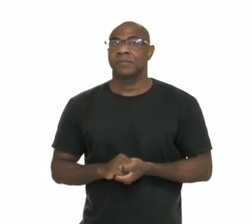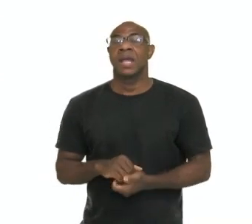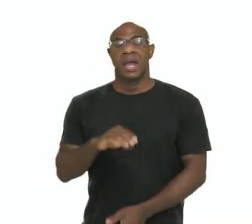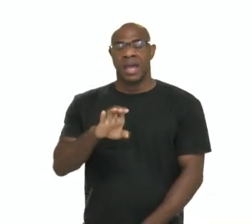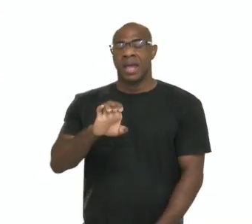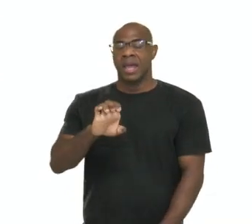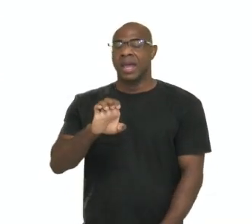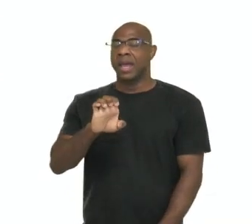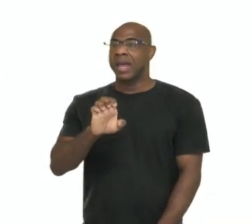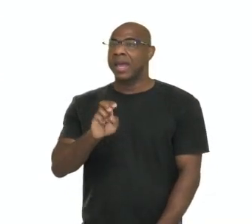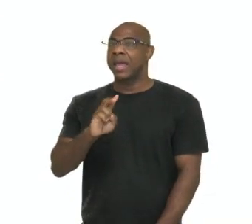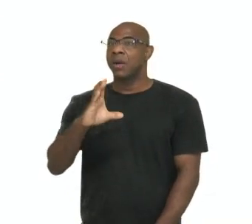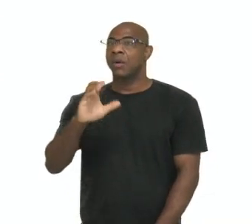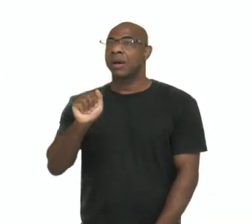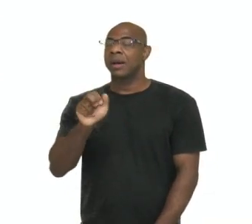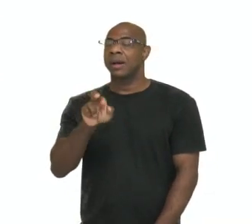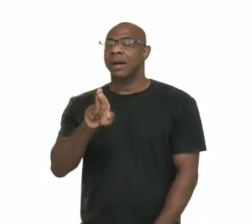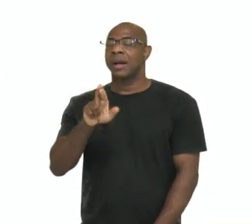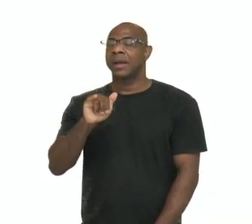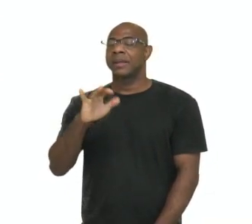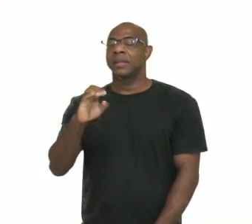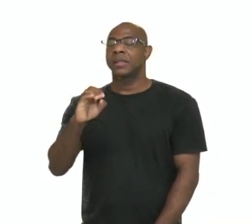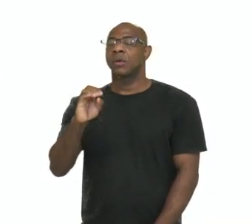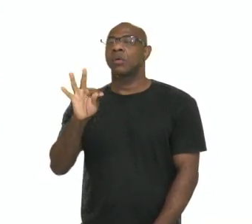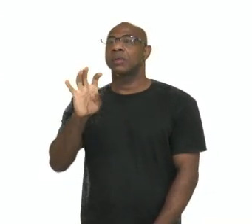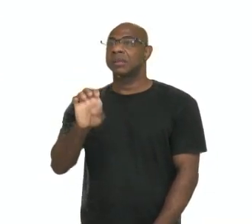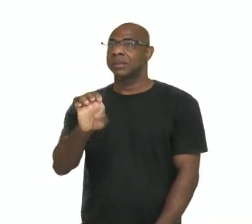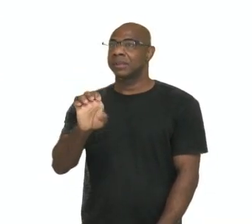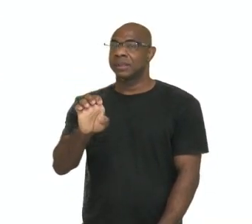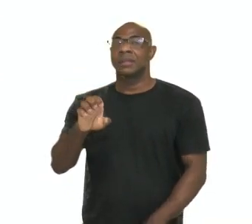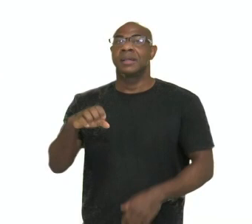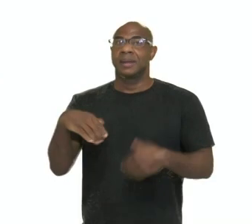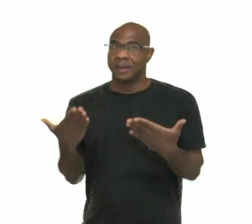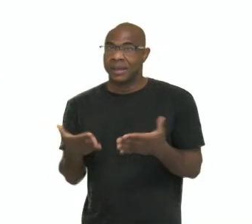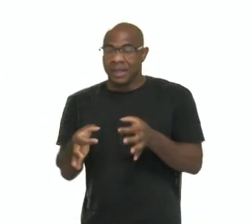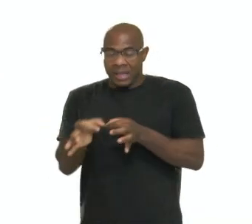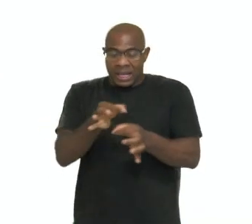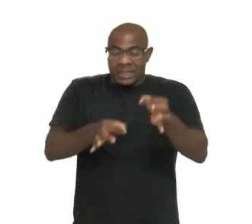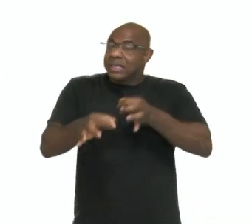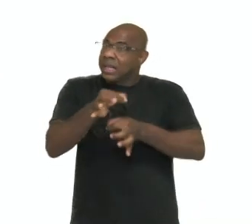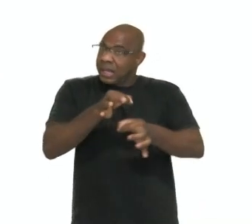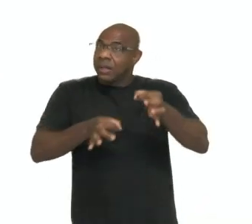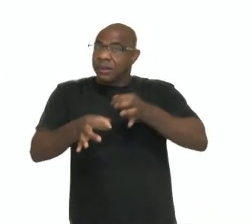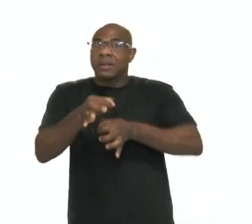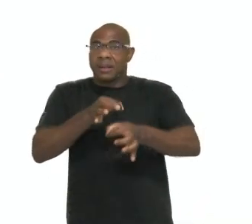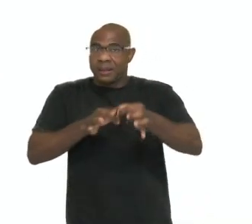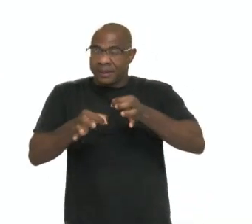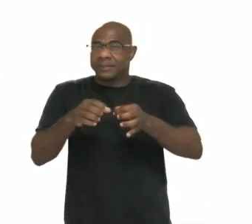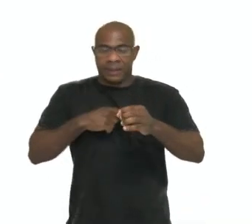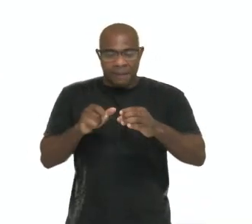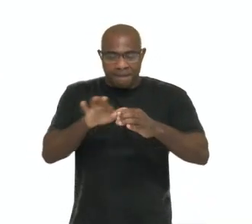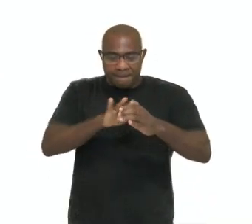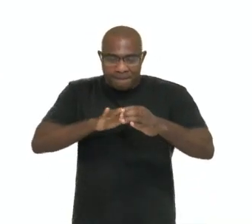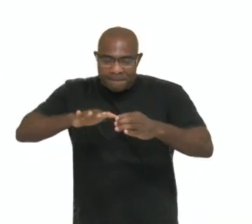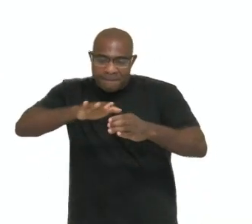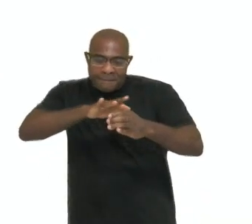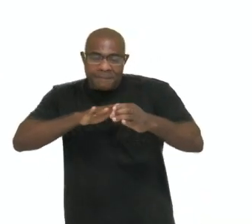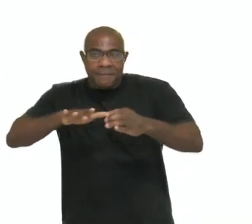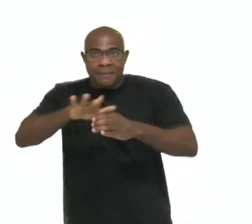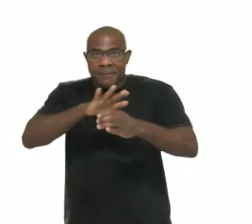eucarionte. As células com núcleo delimitado por membrana são